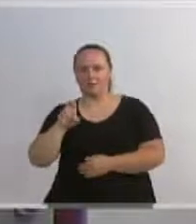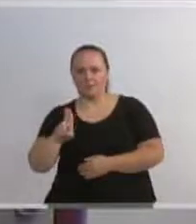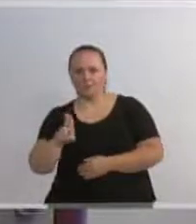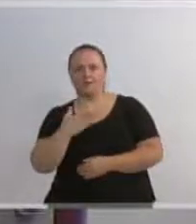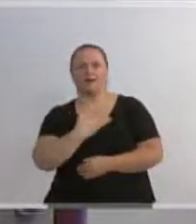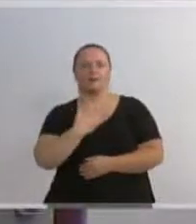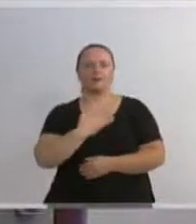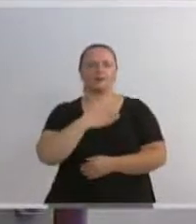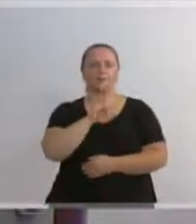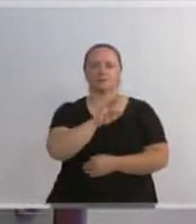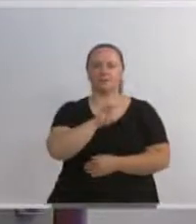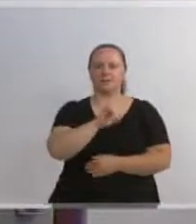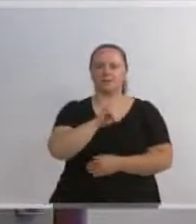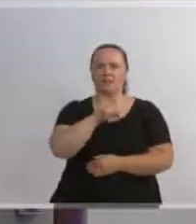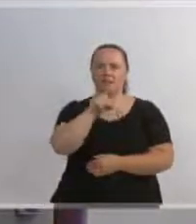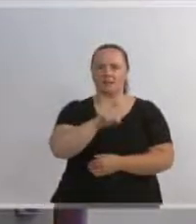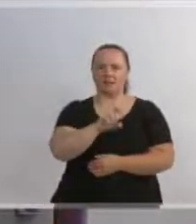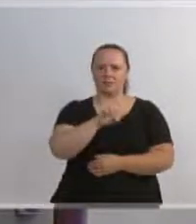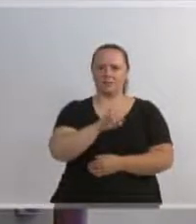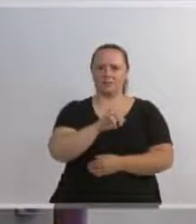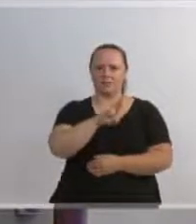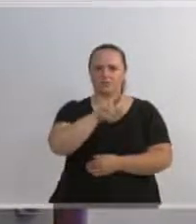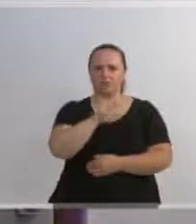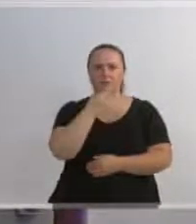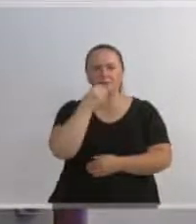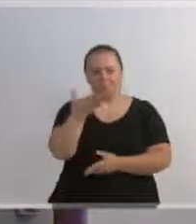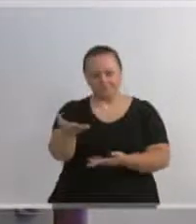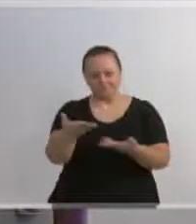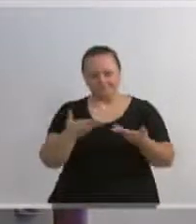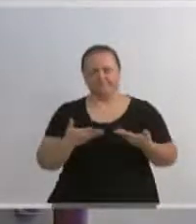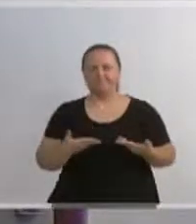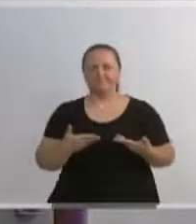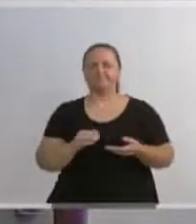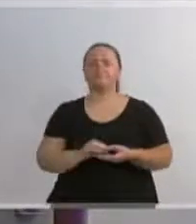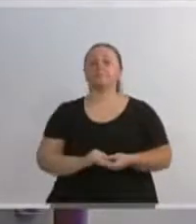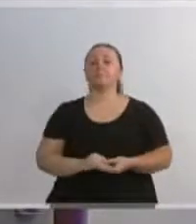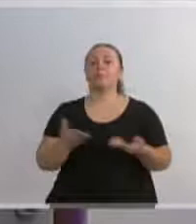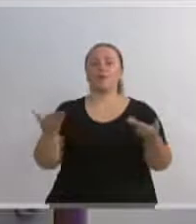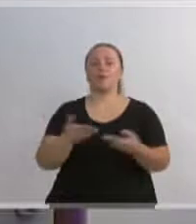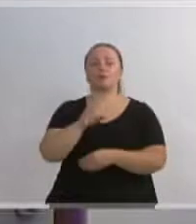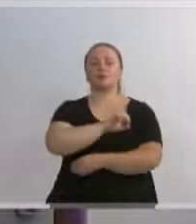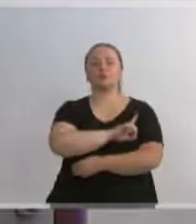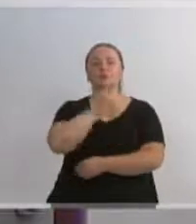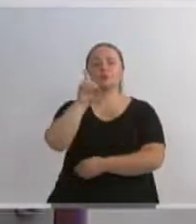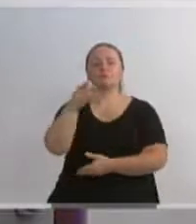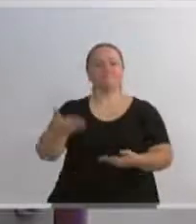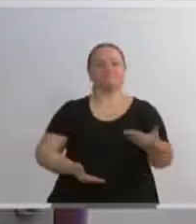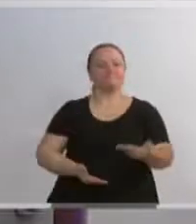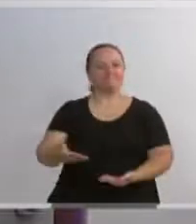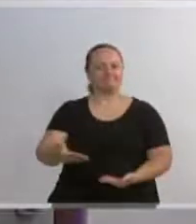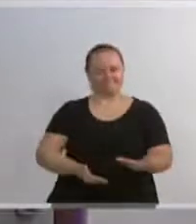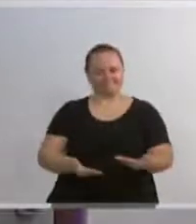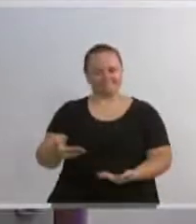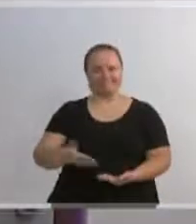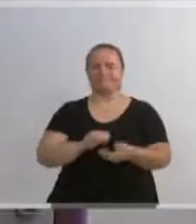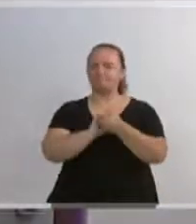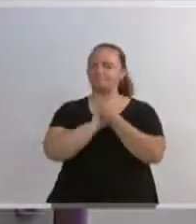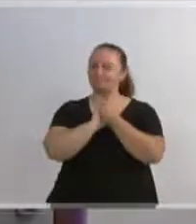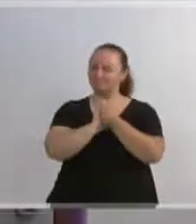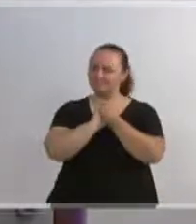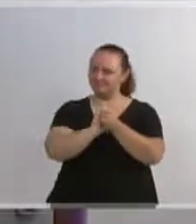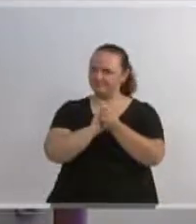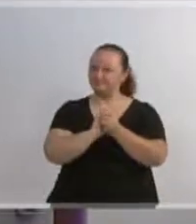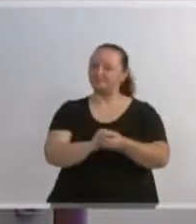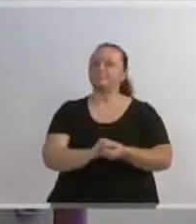Teixeira, seja bem-vindo, Ademar. Hoje é o dia das empregadas domésticas, parabéns a todas as empregadas domésticas.